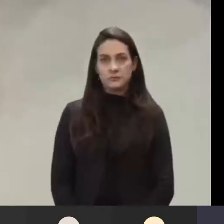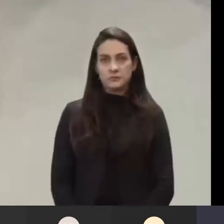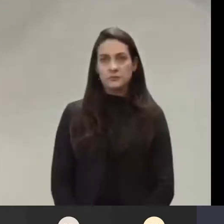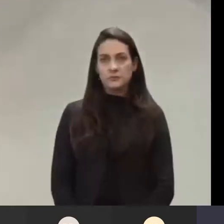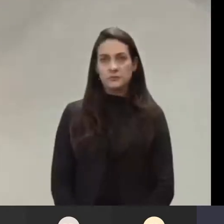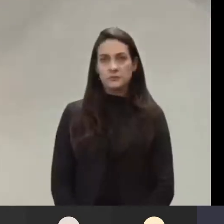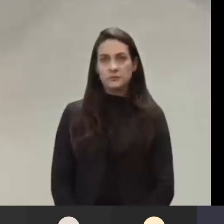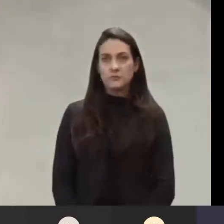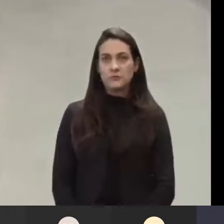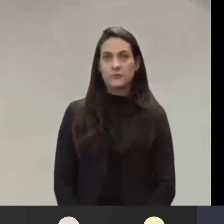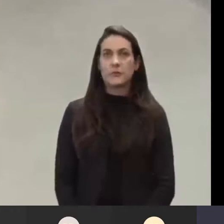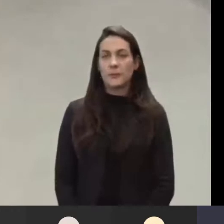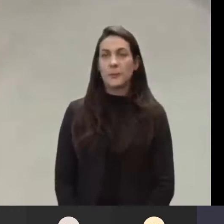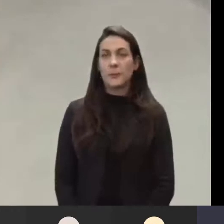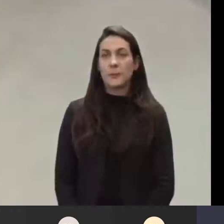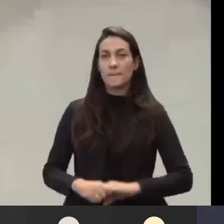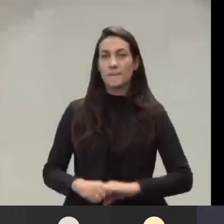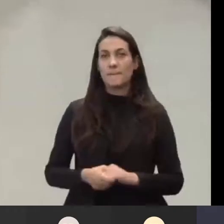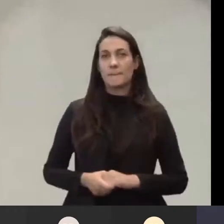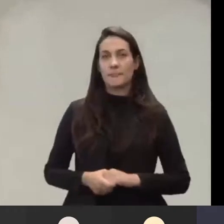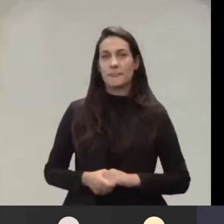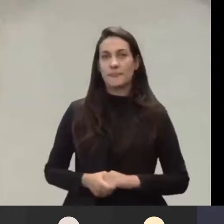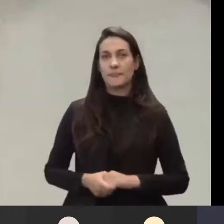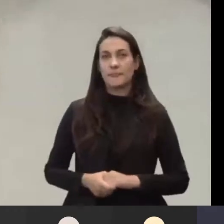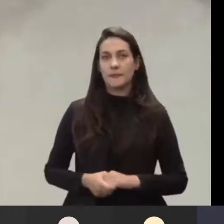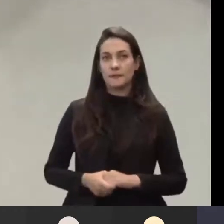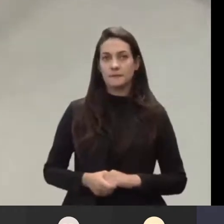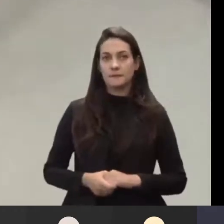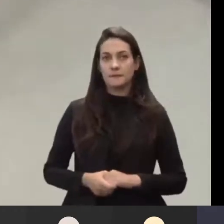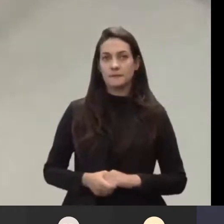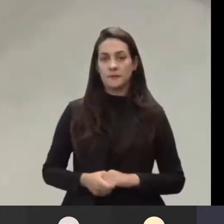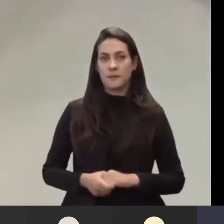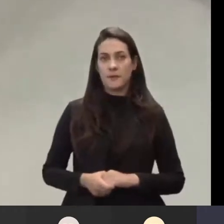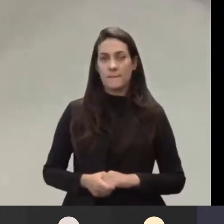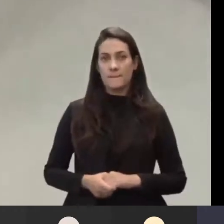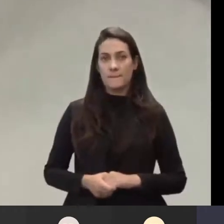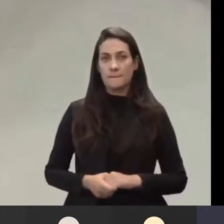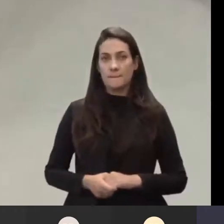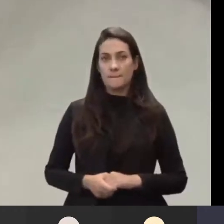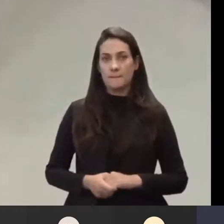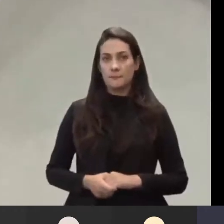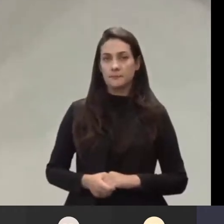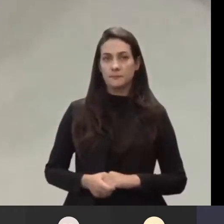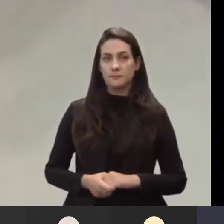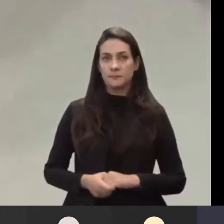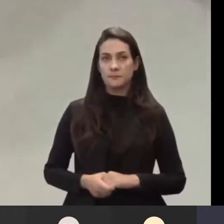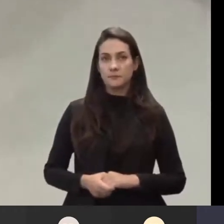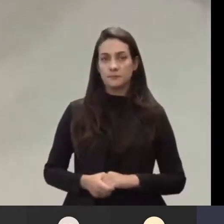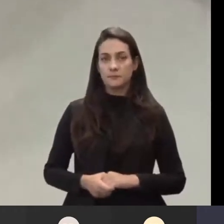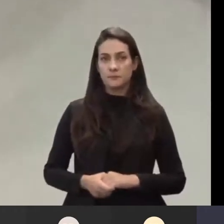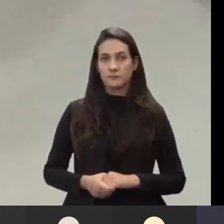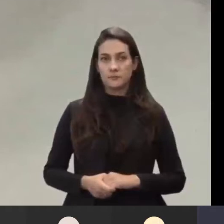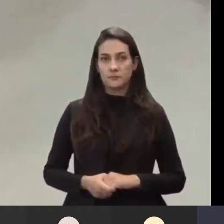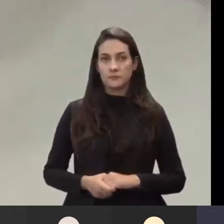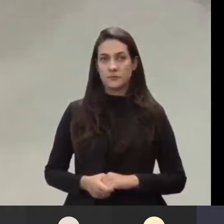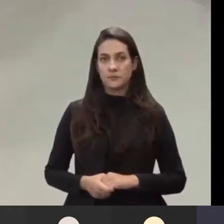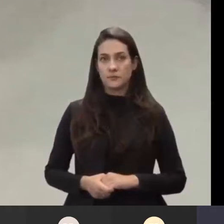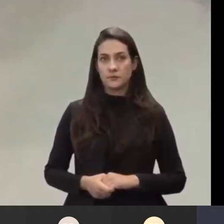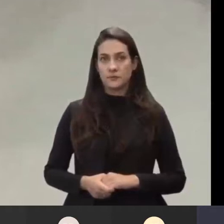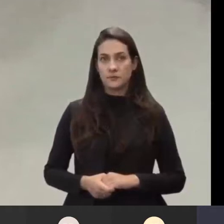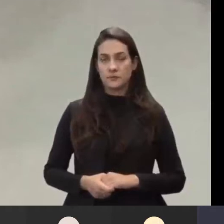E pode acontecer da tampinha cair, mas é importante que você tente segurar com a mão para que não contamine ali a